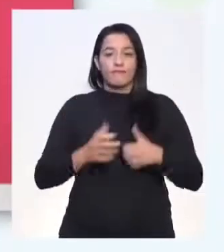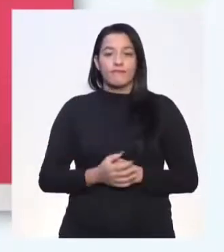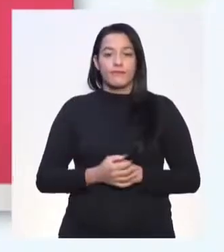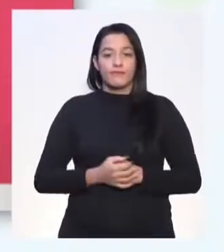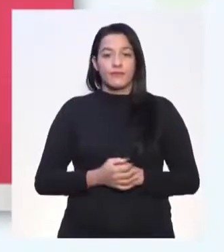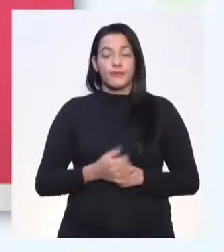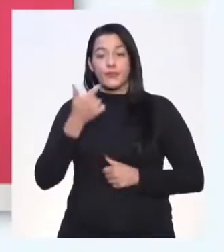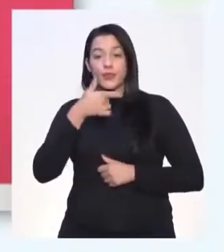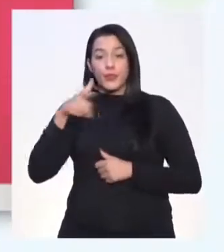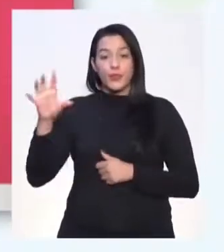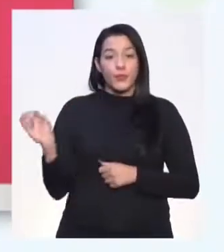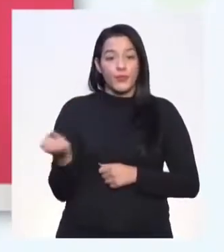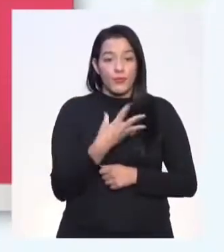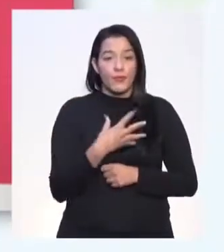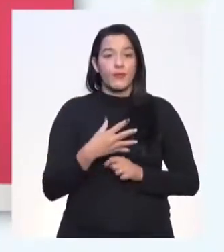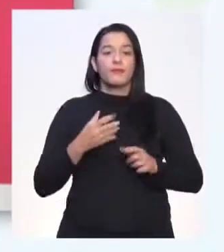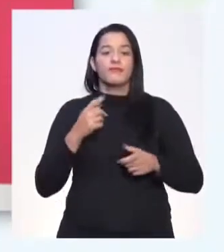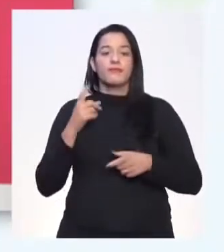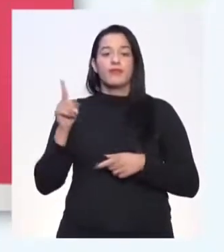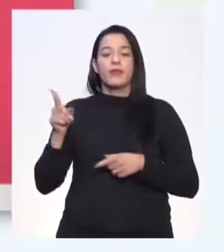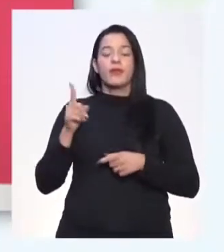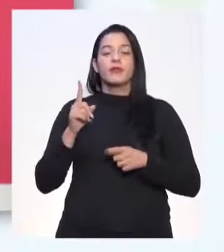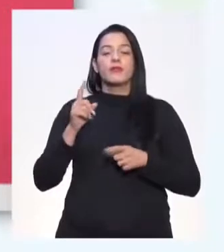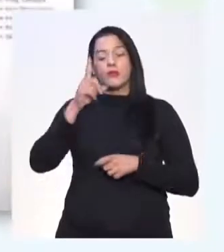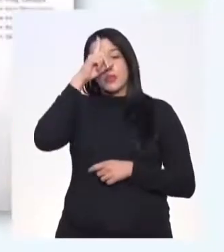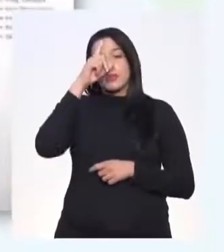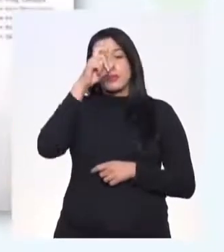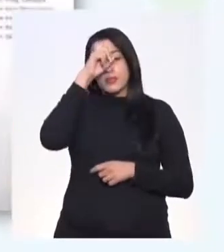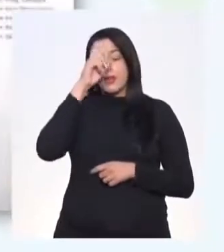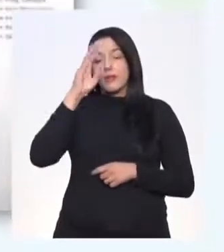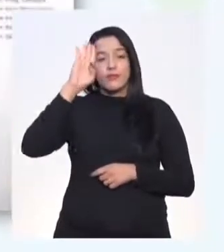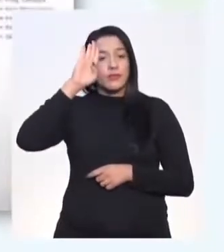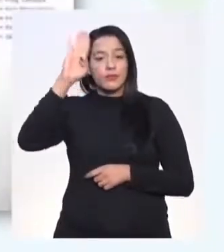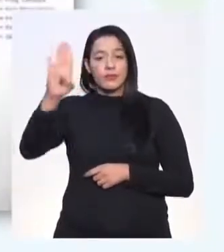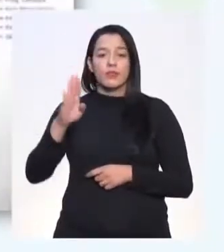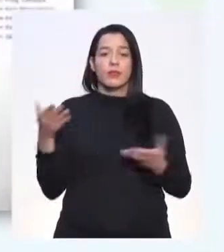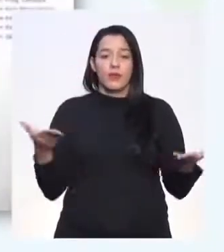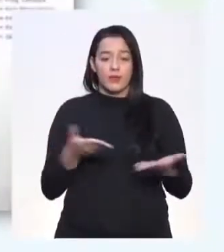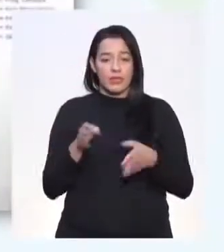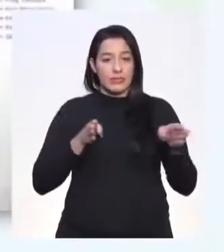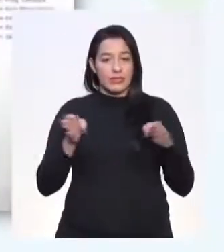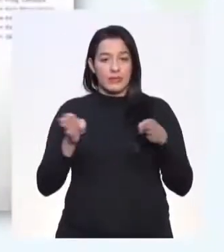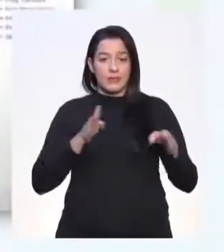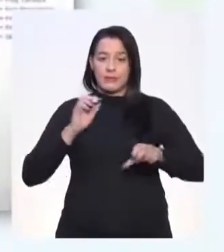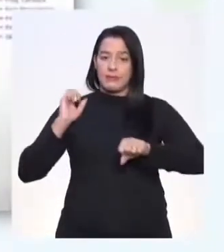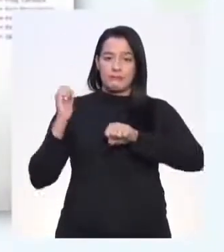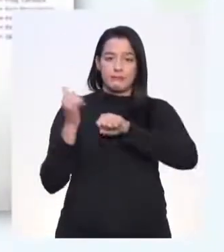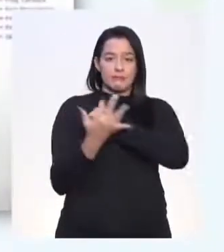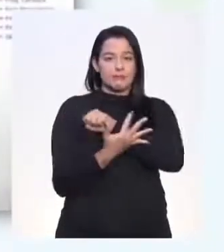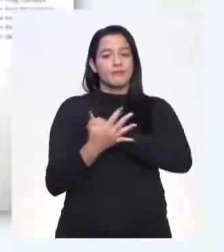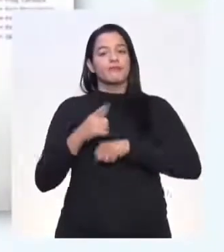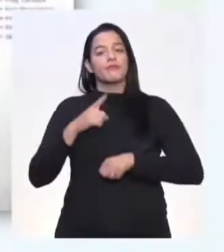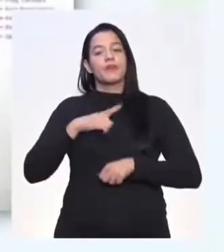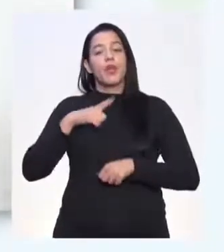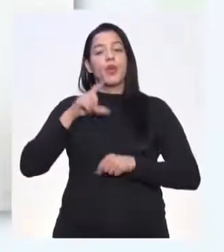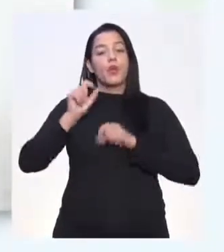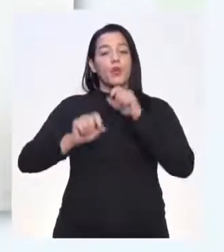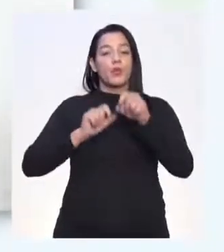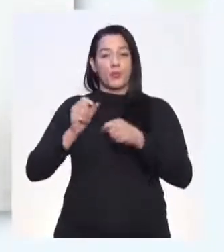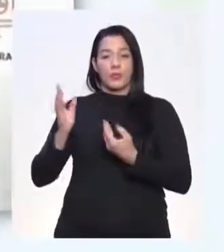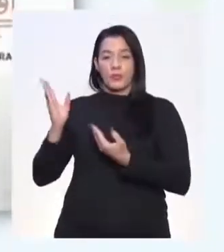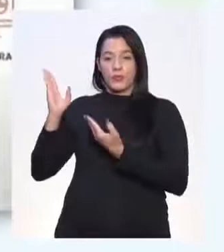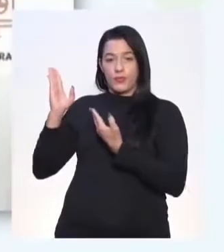inovação tecnológica do Hospital das Forças Armadas, fundamental em tempos de pandemia de Covid-19, é o